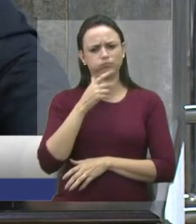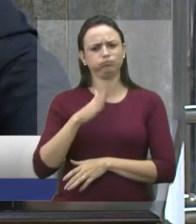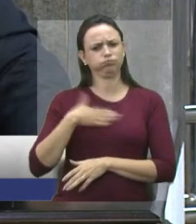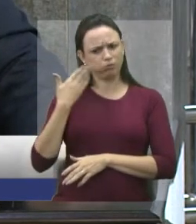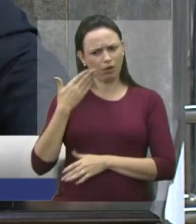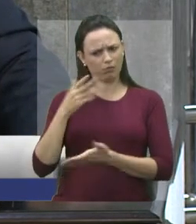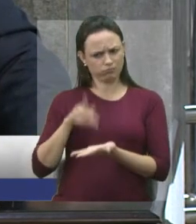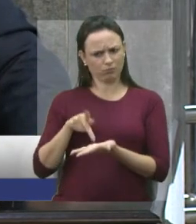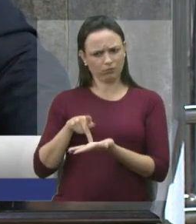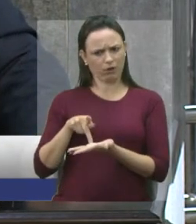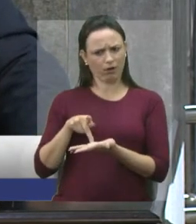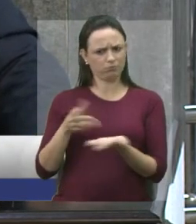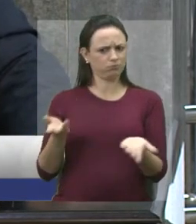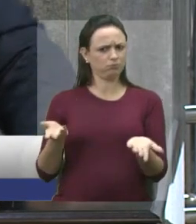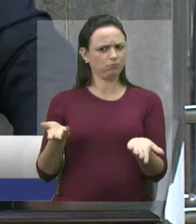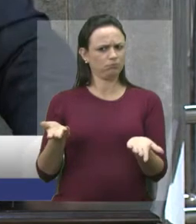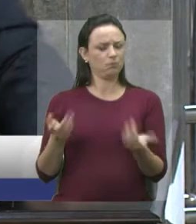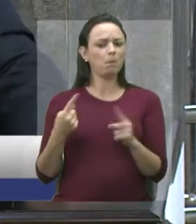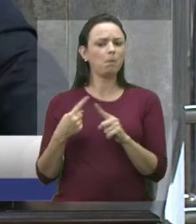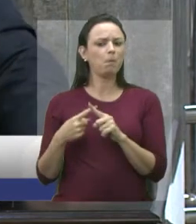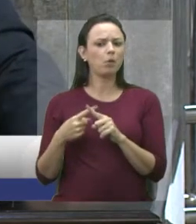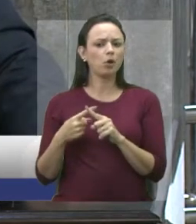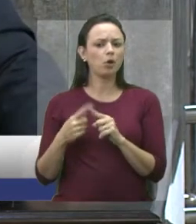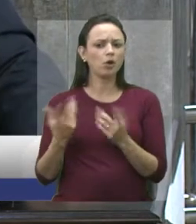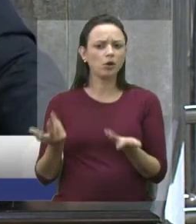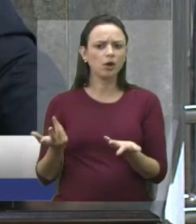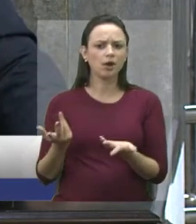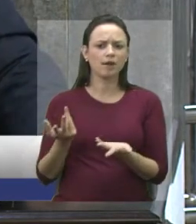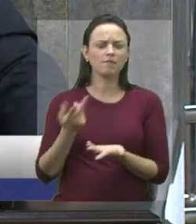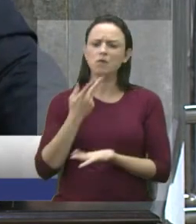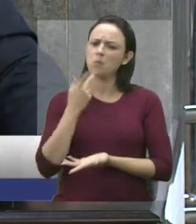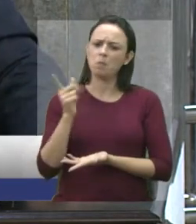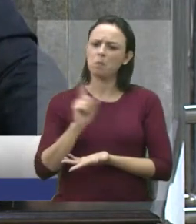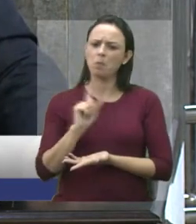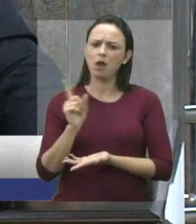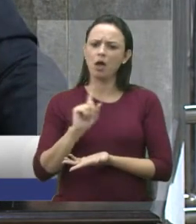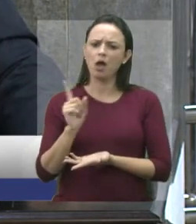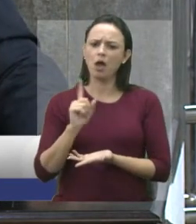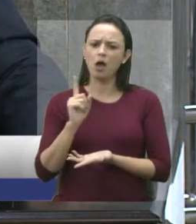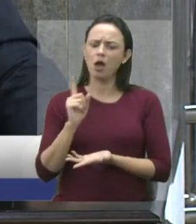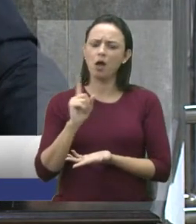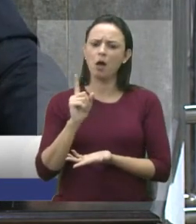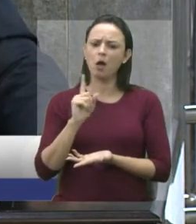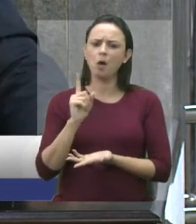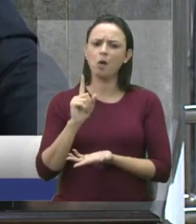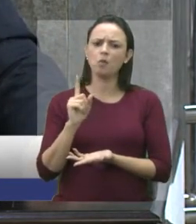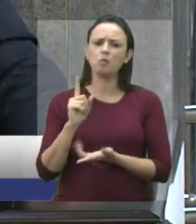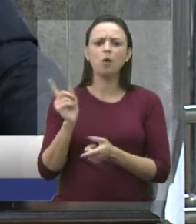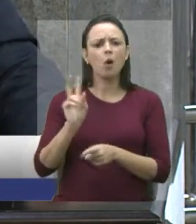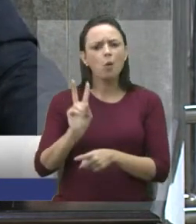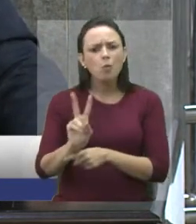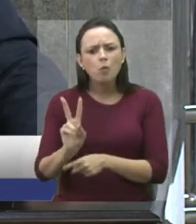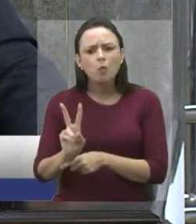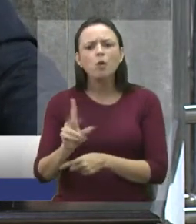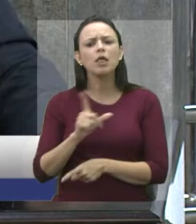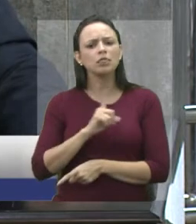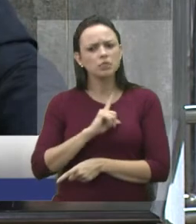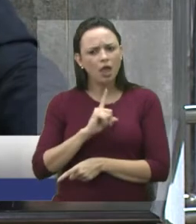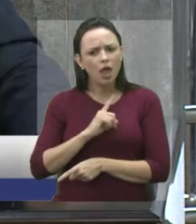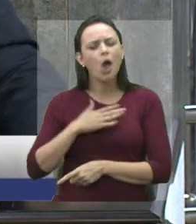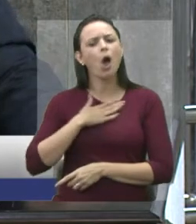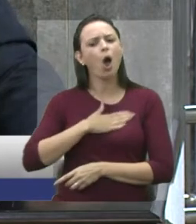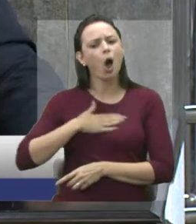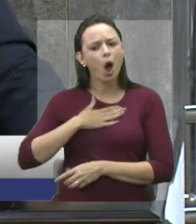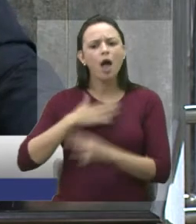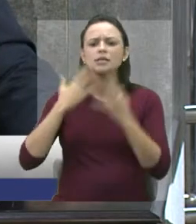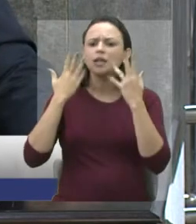relato, pois ele relatou o contrário que eles cuidam e gostam dos